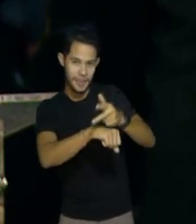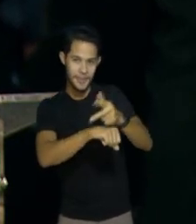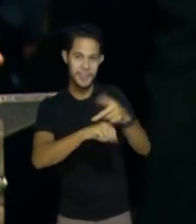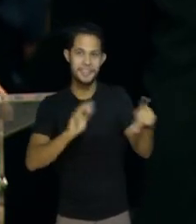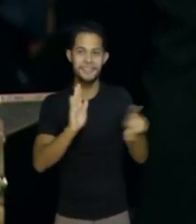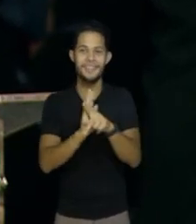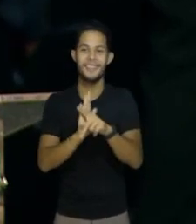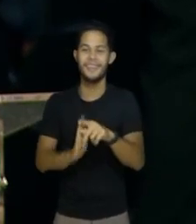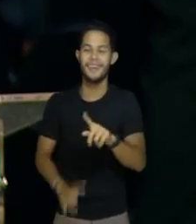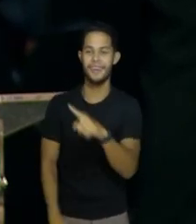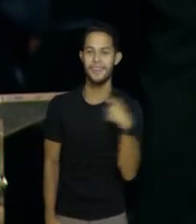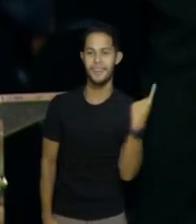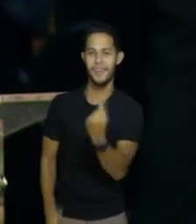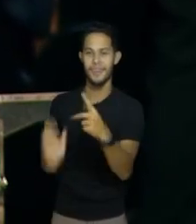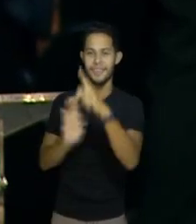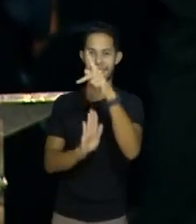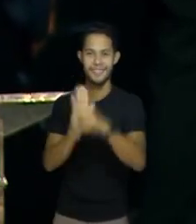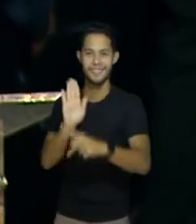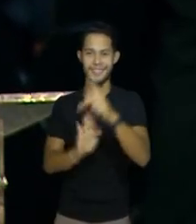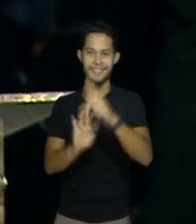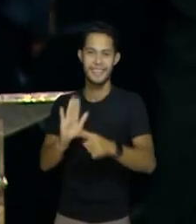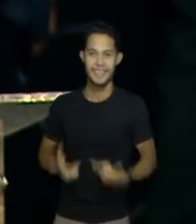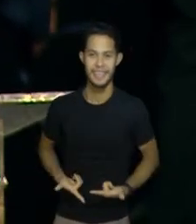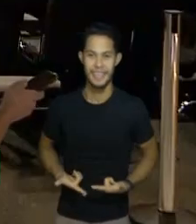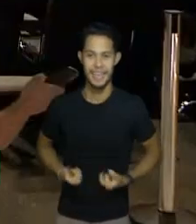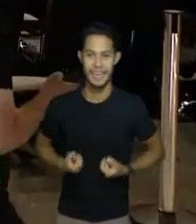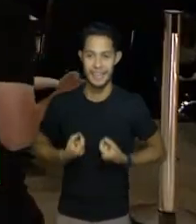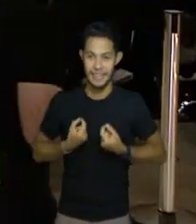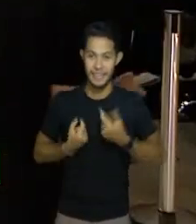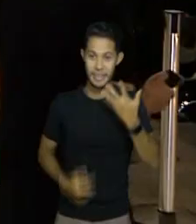para a gente falar sobre o câncer infantil.